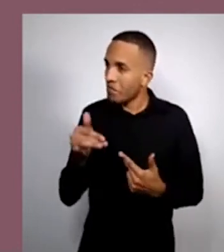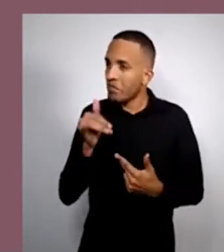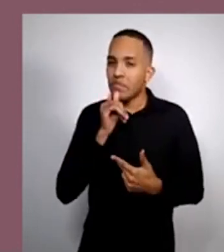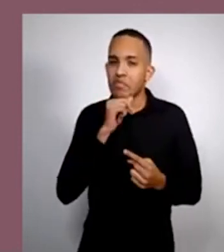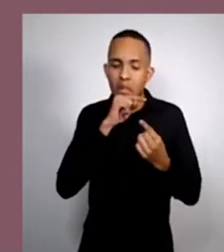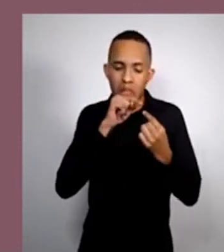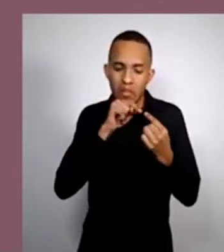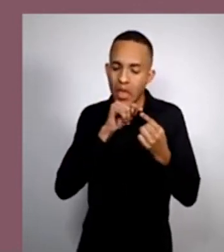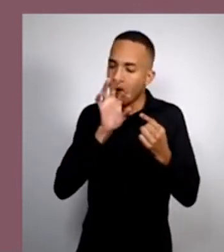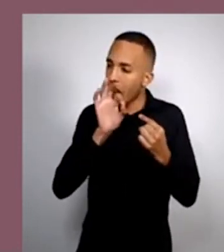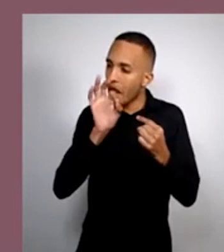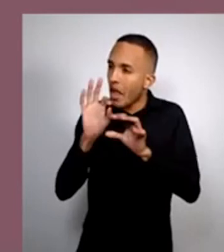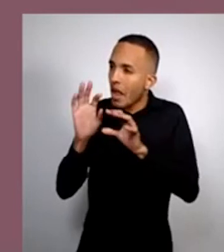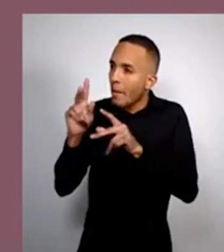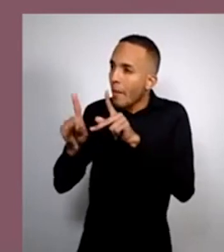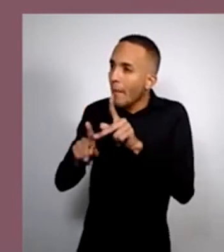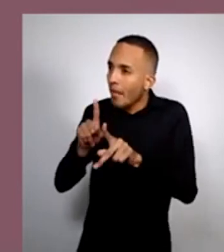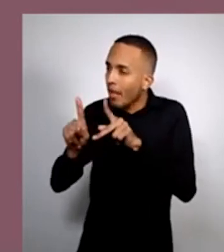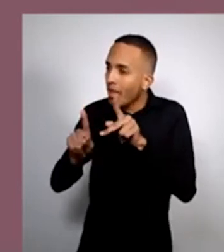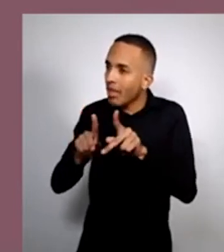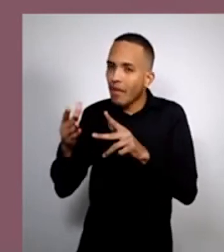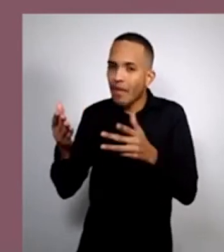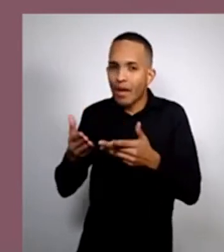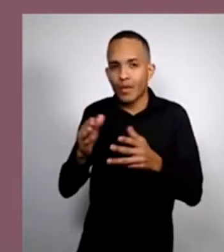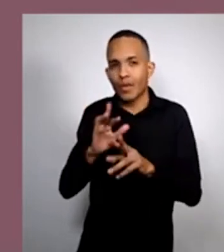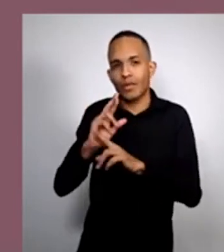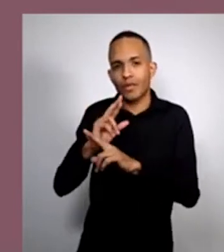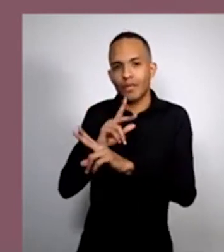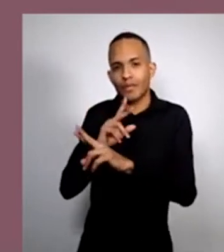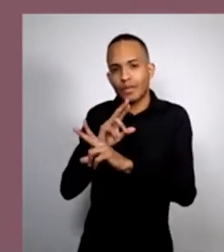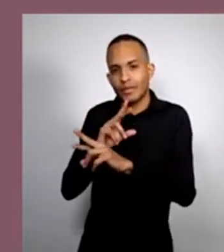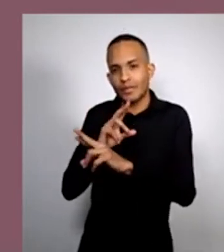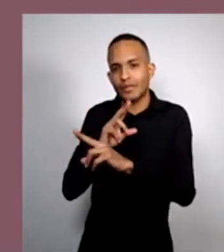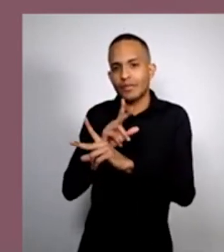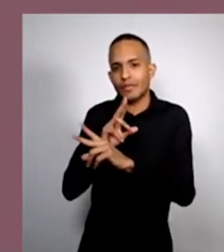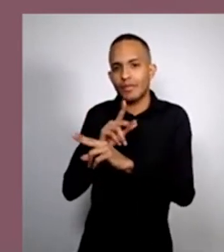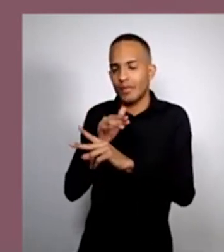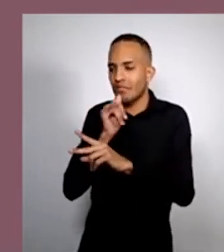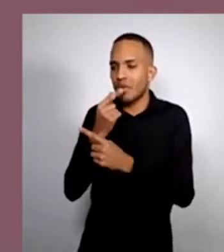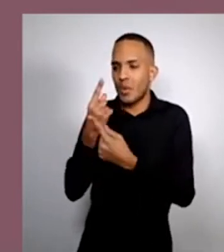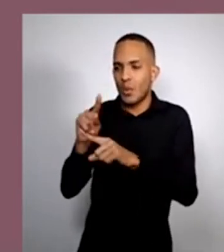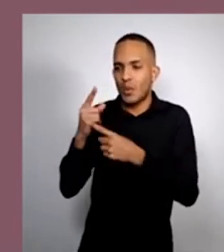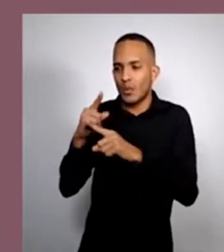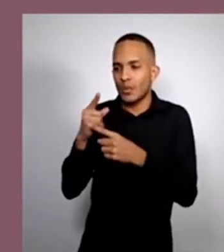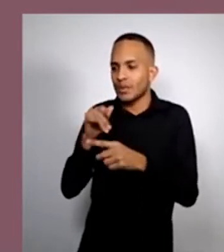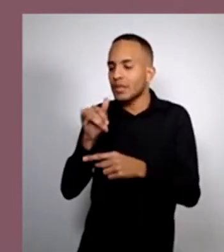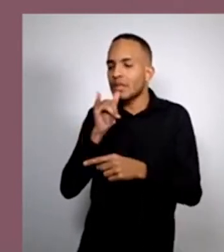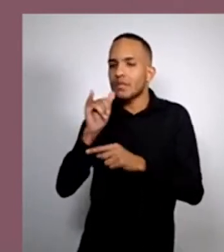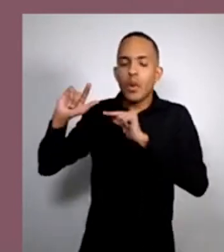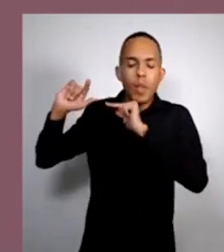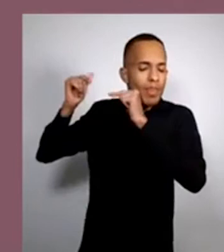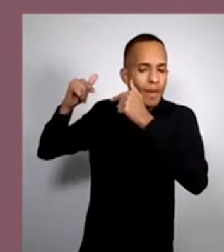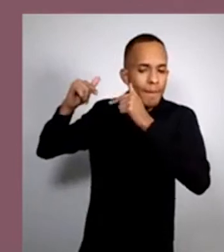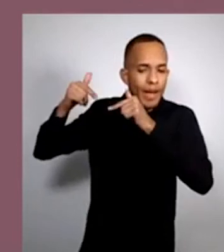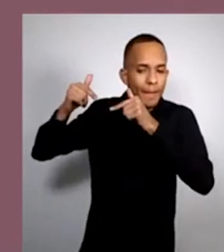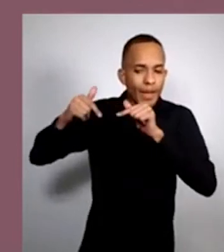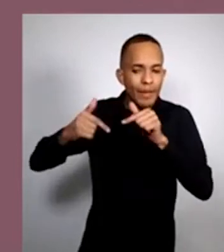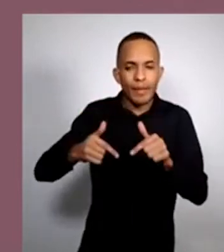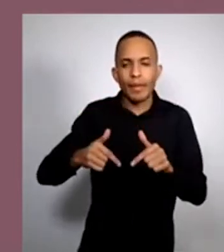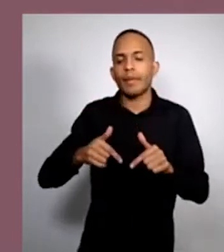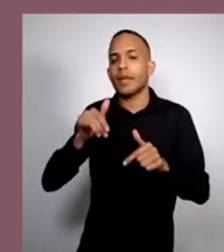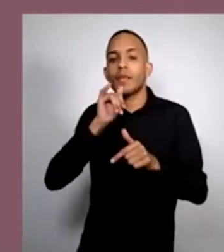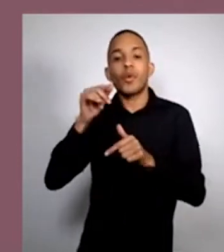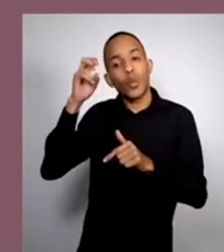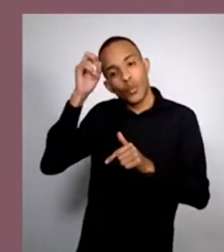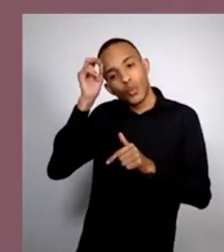essa população tão diferente, tão variada, né, com raízes culturais, e quando eu digo culturais,